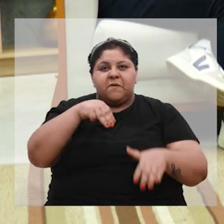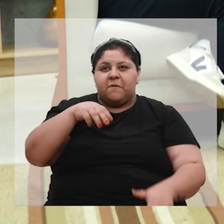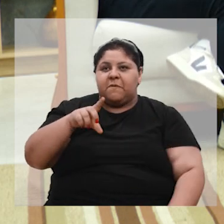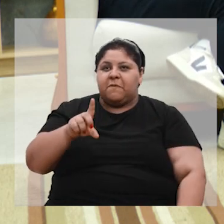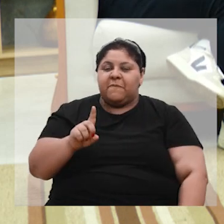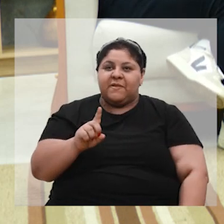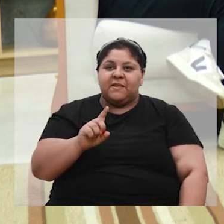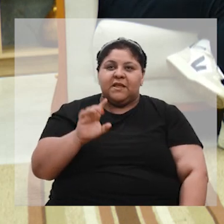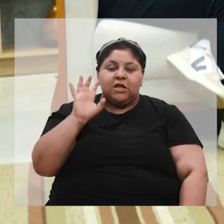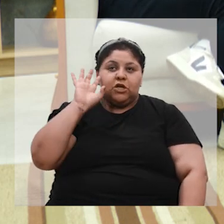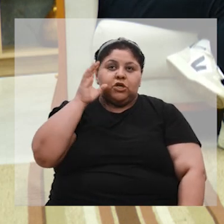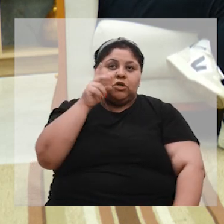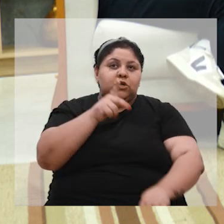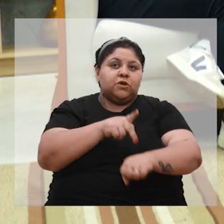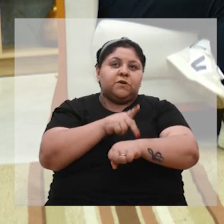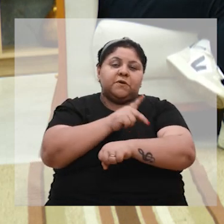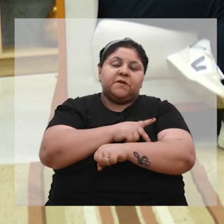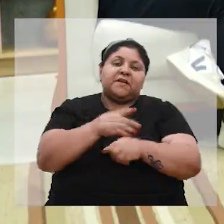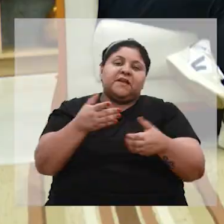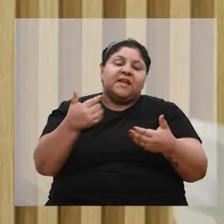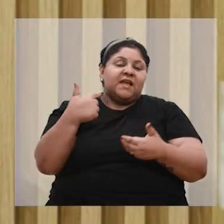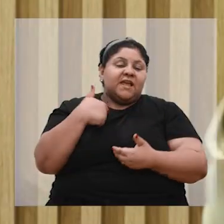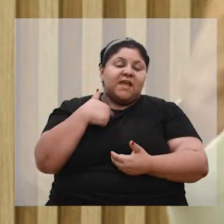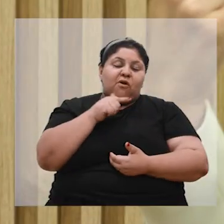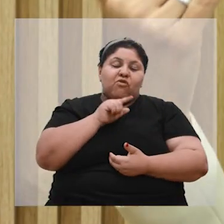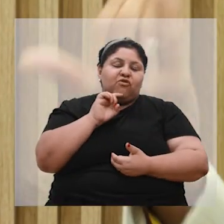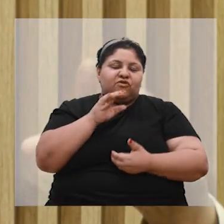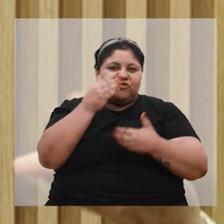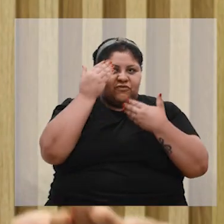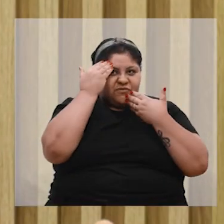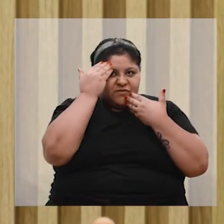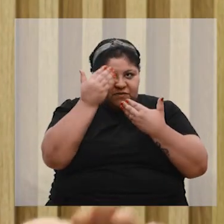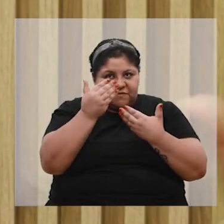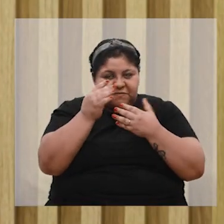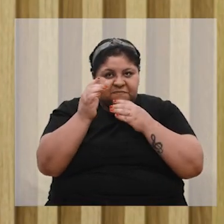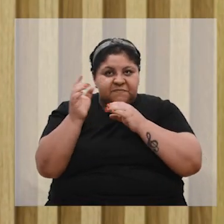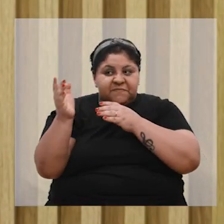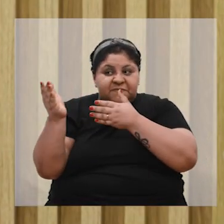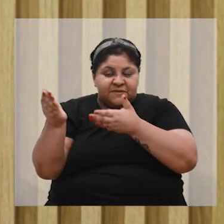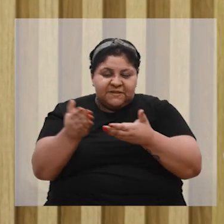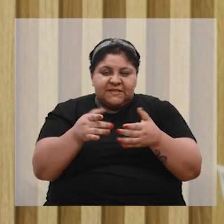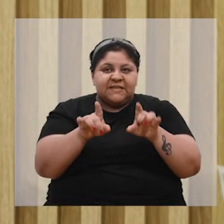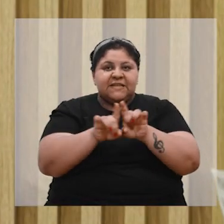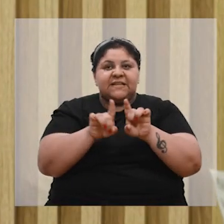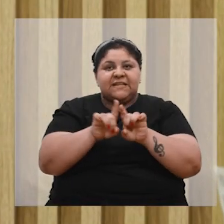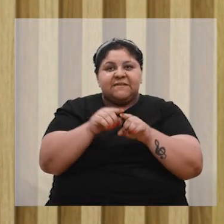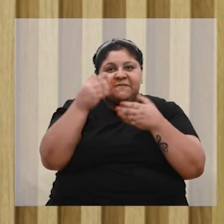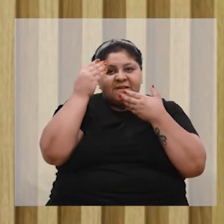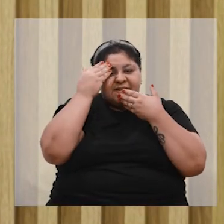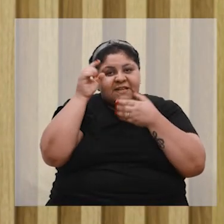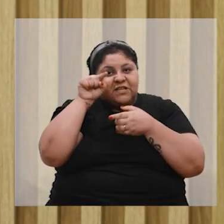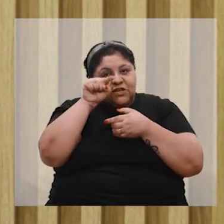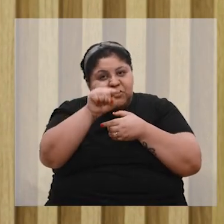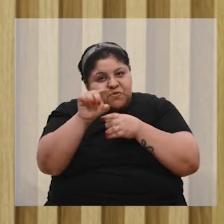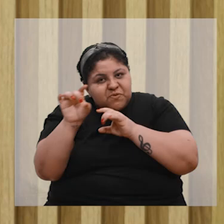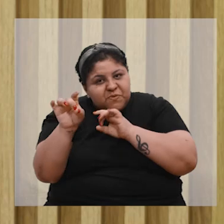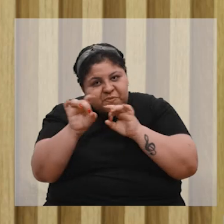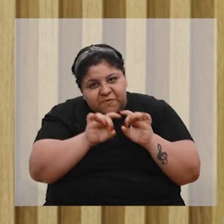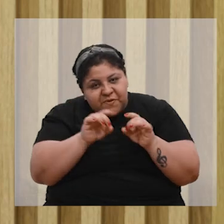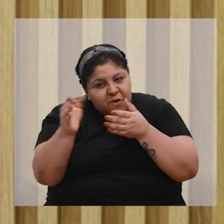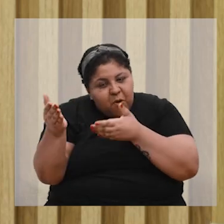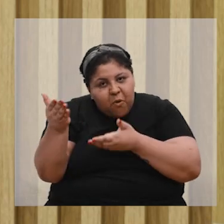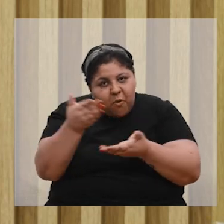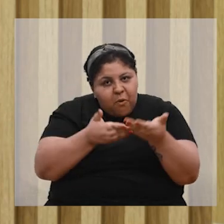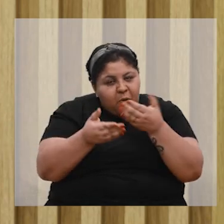MD Soluções Pedagógicas. Eu, além de agradecer a companhia dos convidados, eu também agradeço a sua